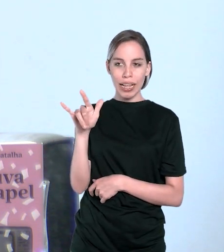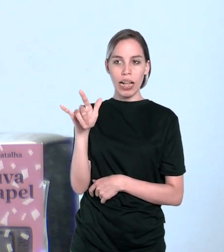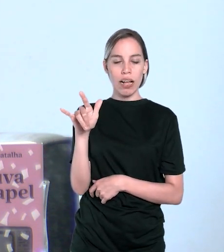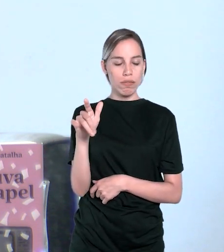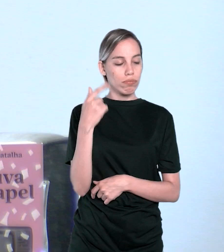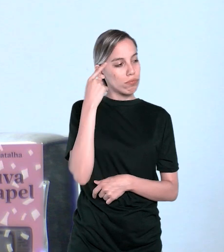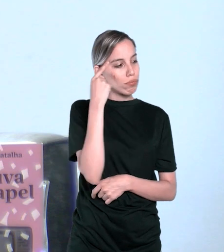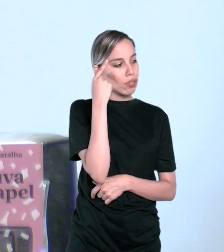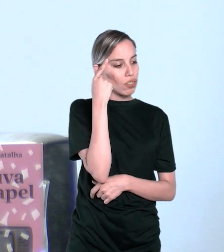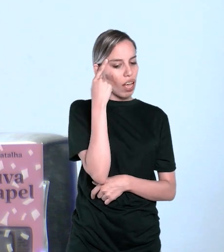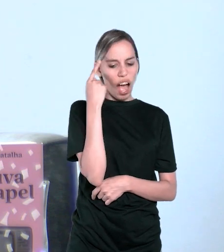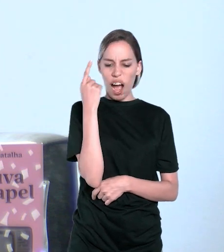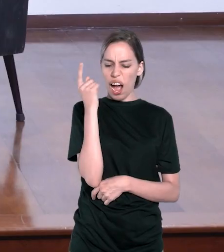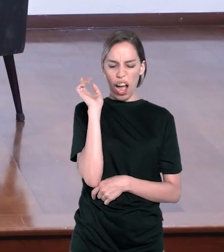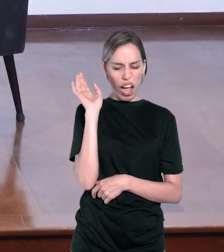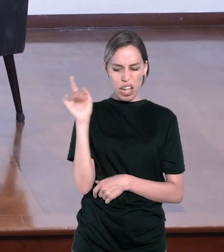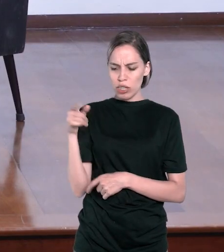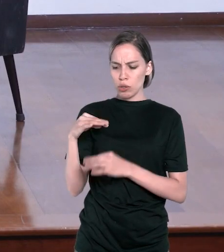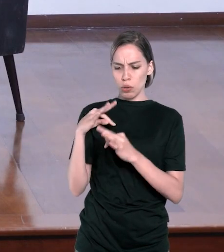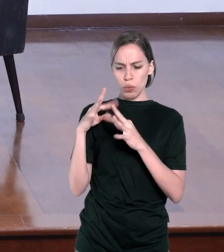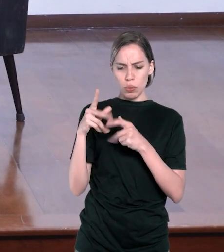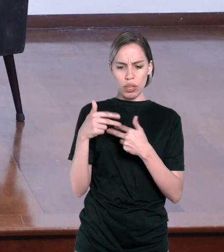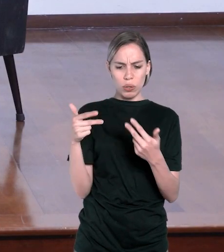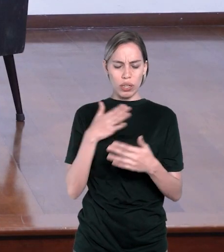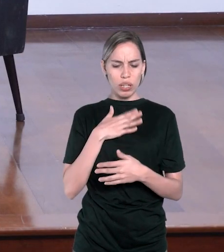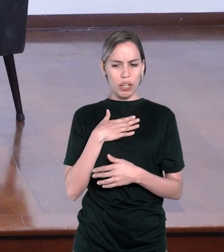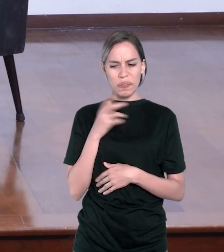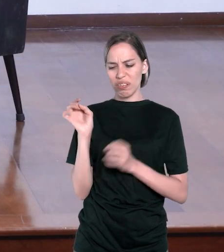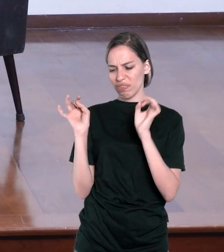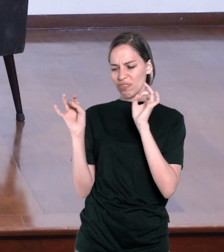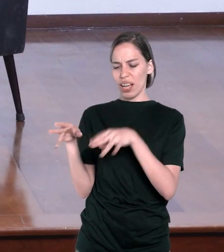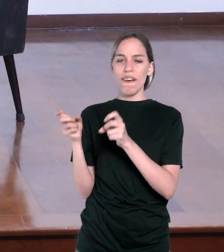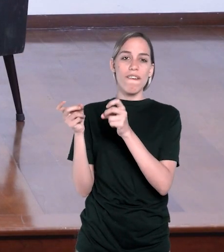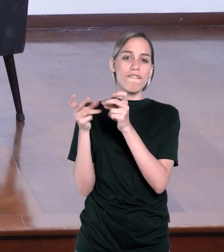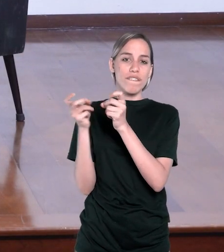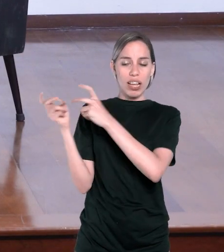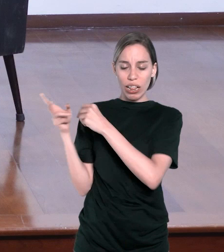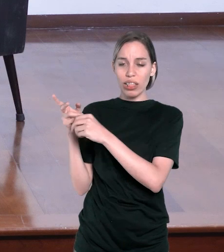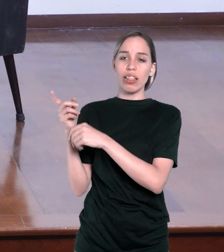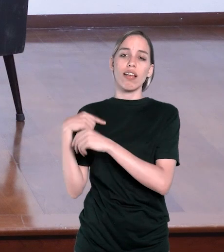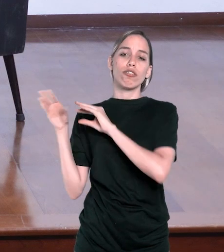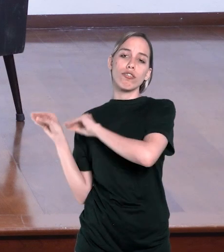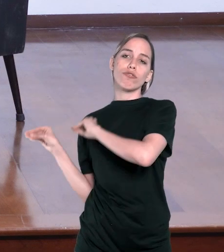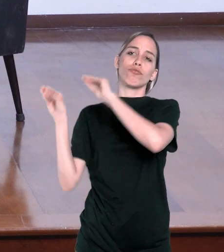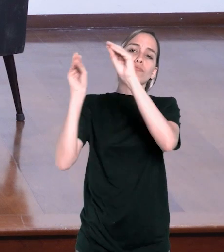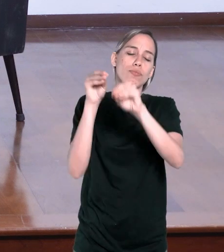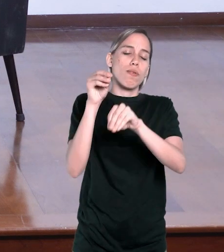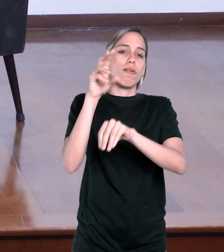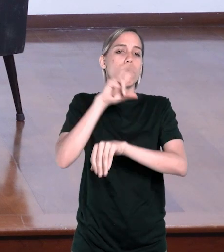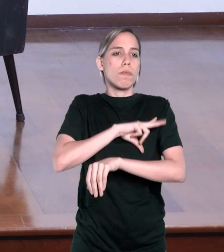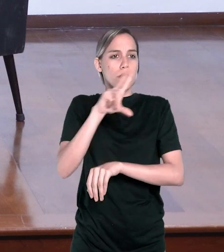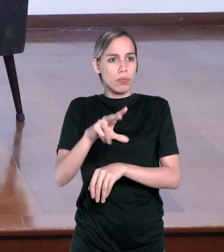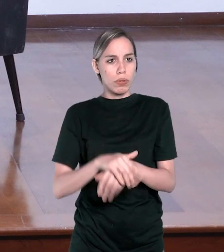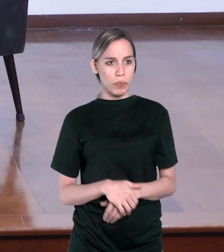tudo e me mudei para Nova York para ficar com ele. Foi basicamente essa... Quem que é essa pessoa? A gente tem que